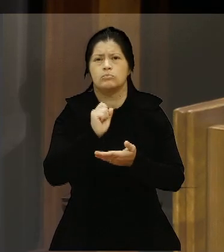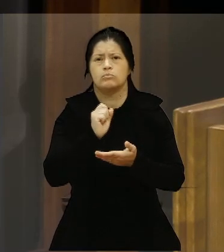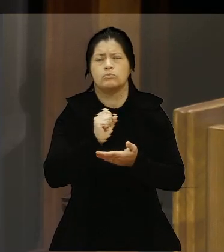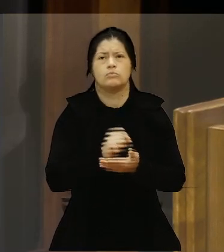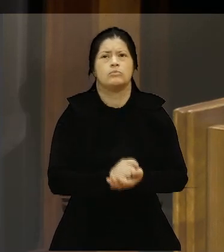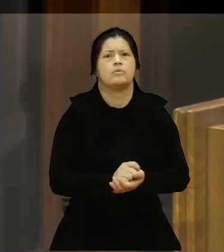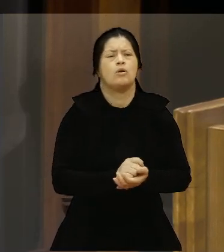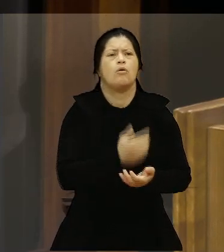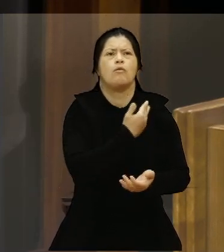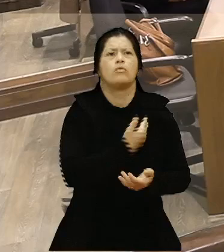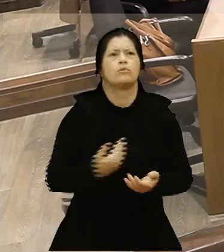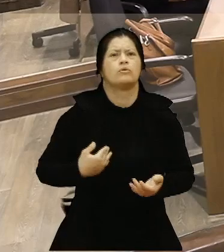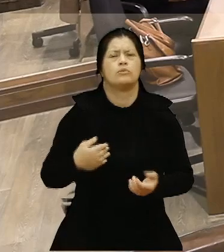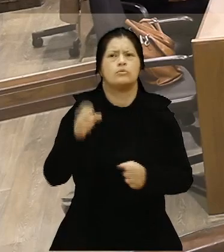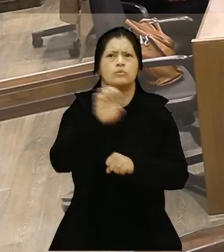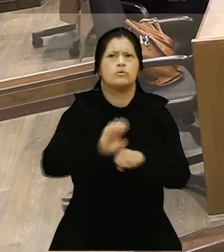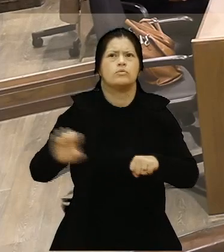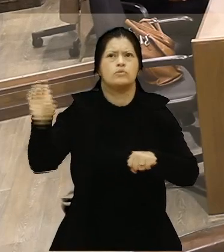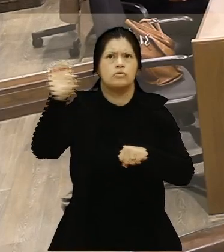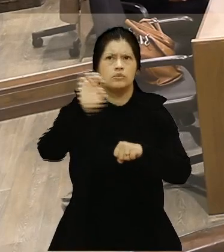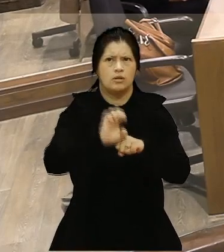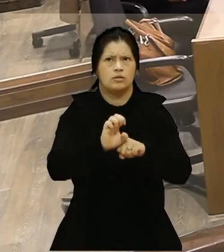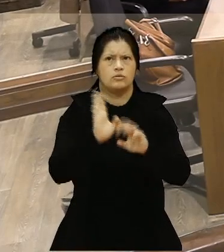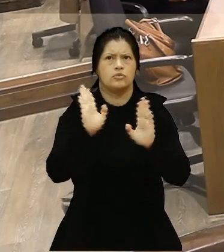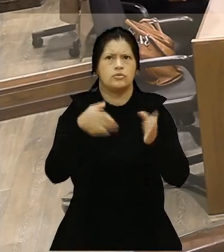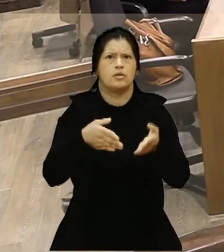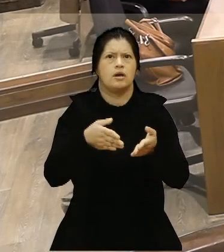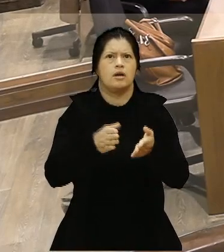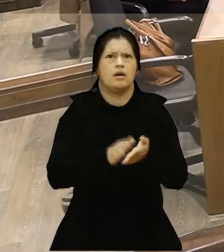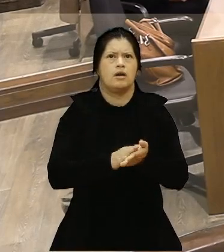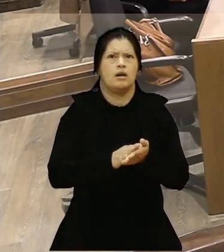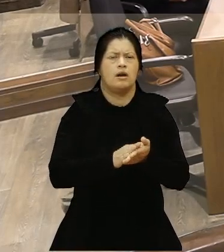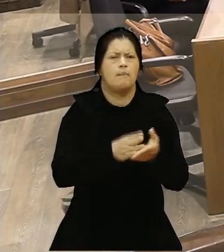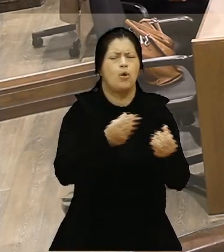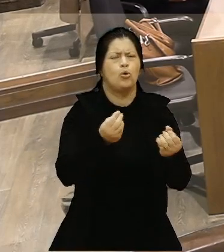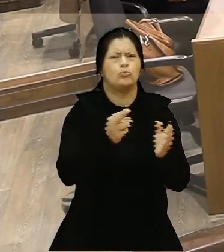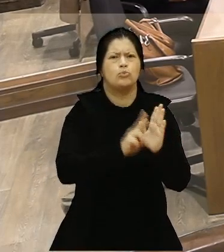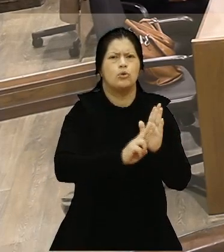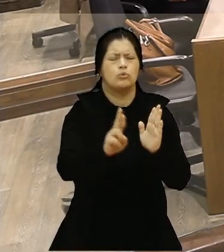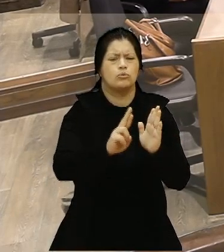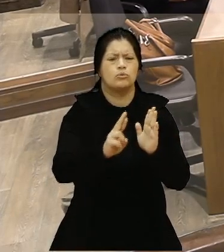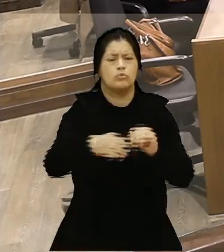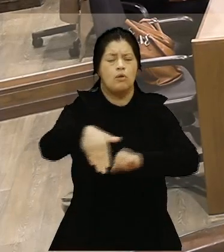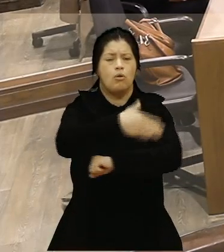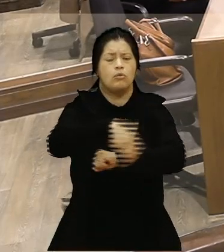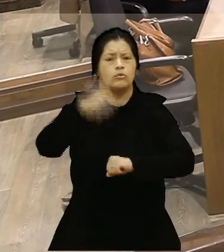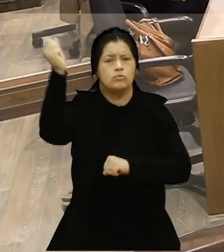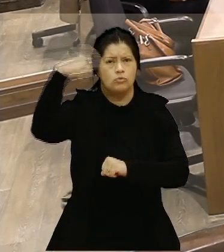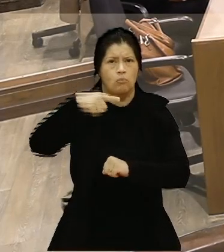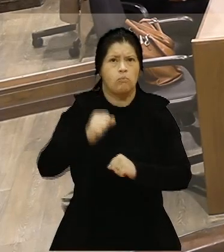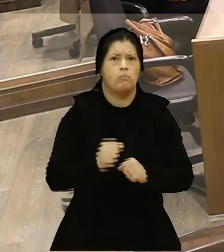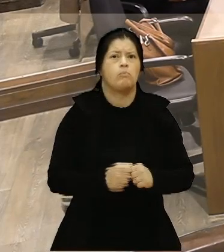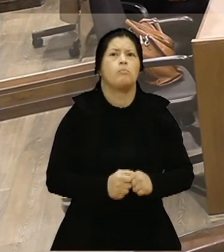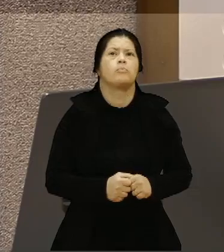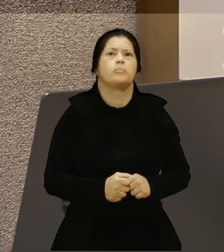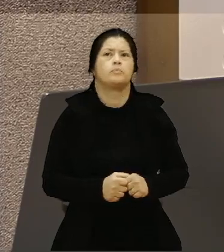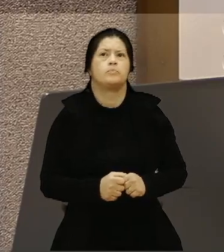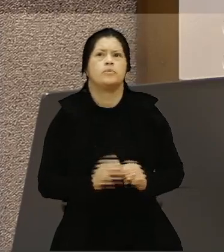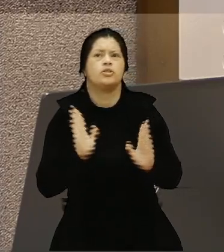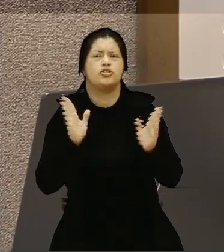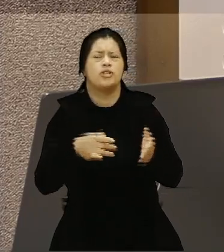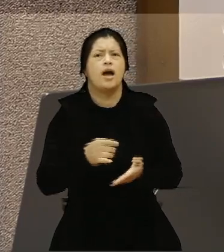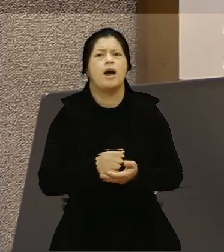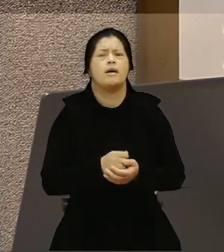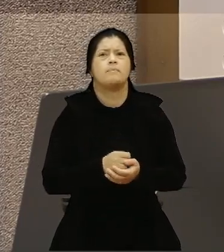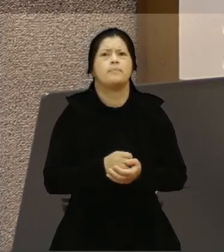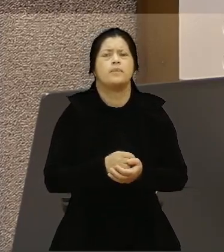estado está anunciando aí a aplicação de uma montoeira de recursos na Rota do Sol. Eu já tive a oportunidade,